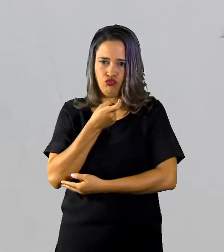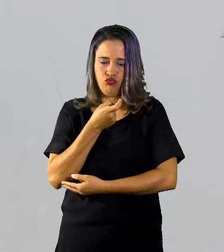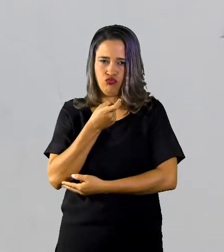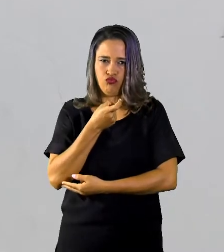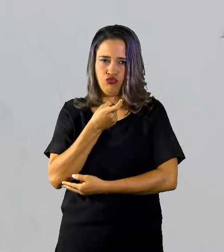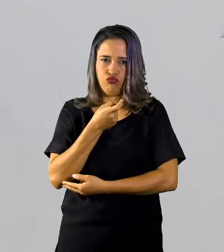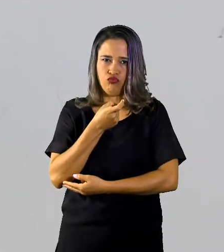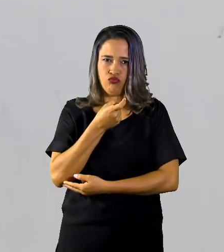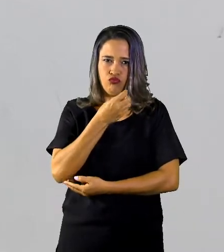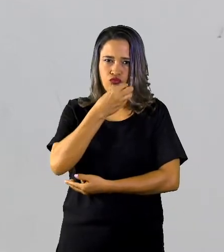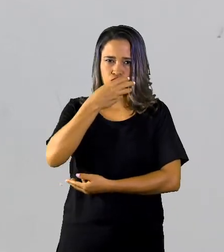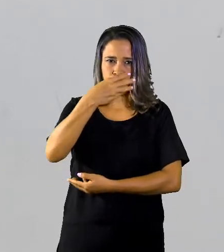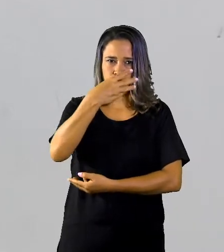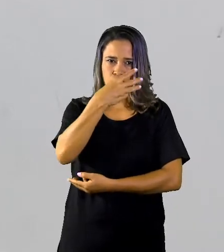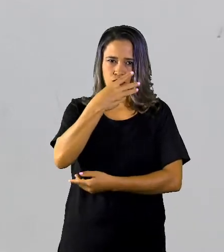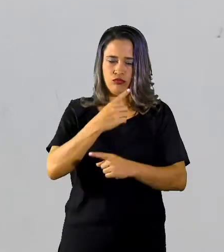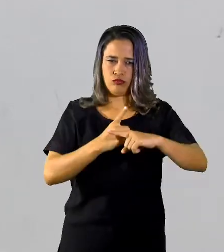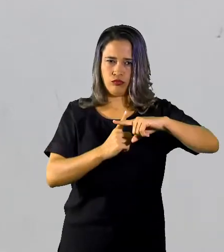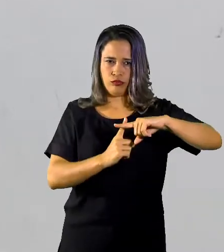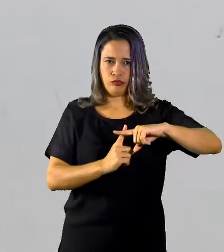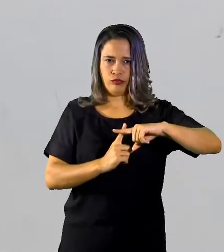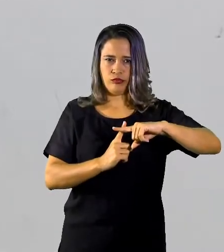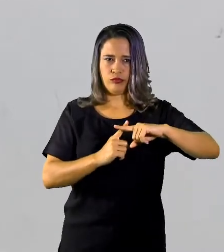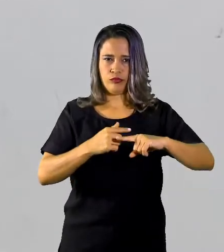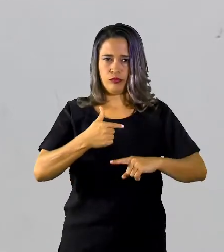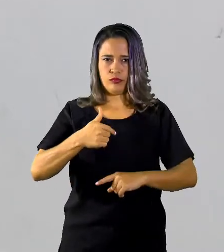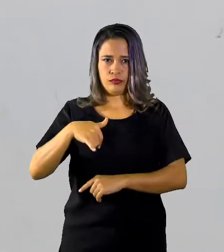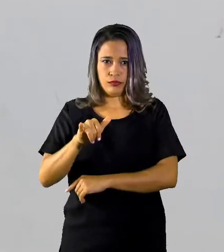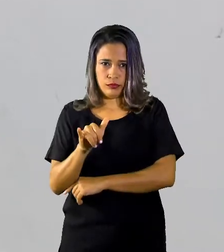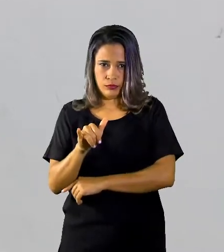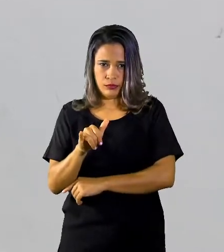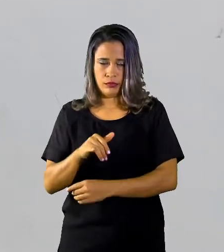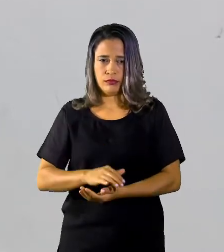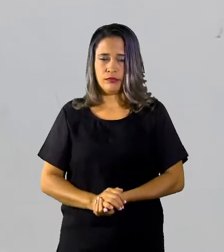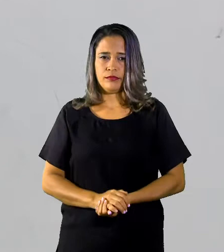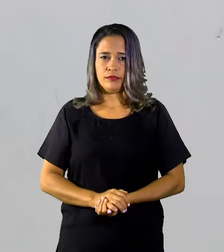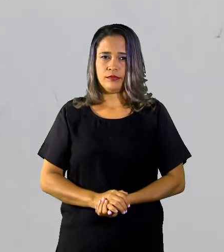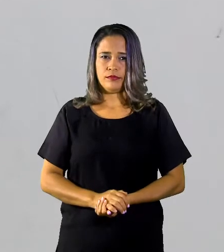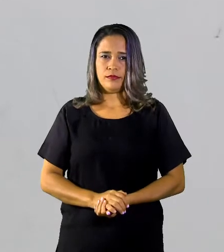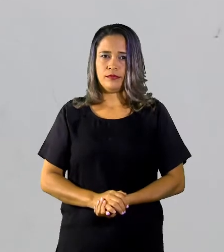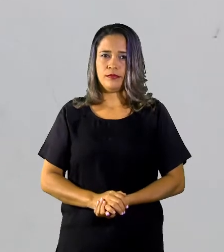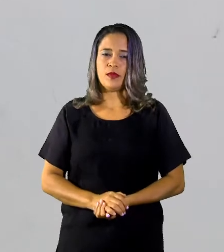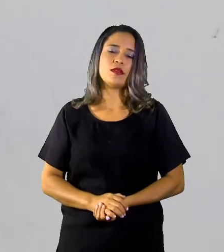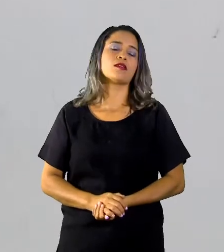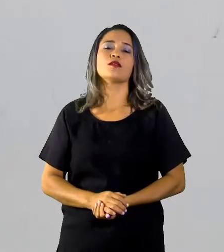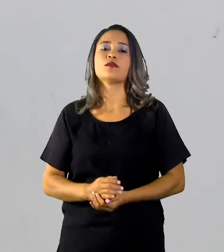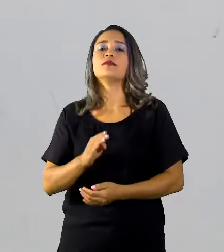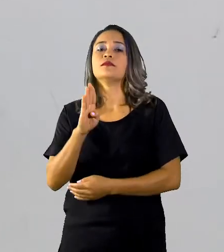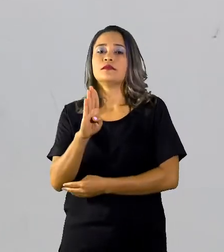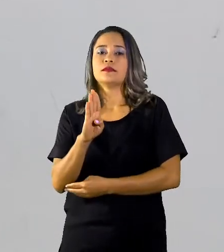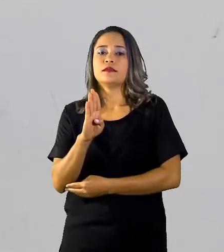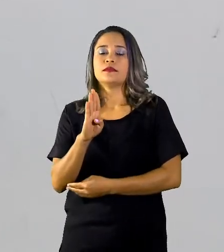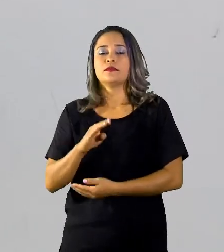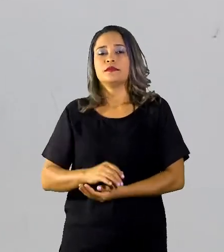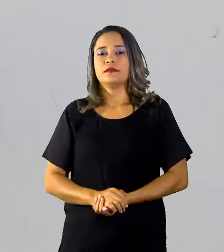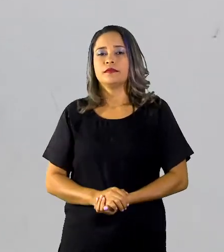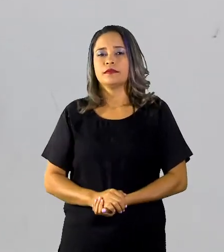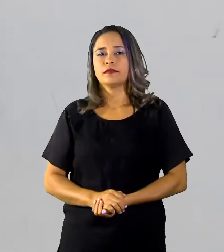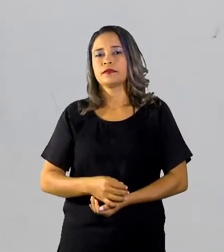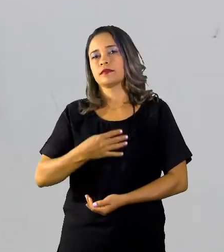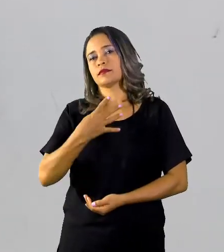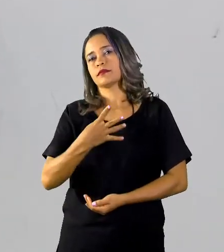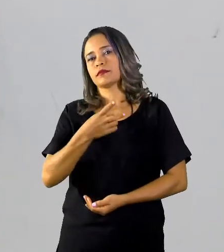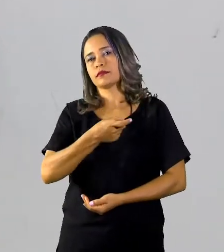ao cubo mais 2y. O nosso polinômio B vai ser